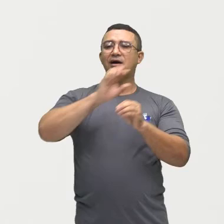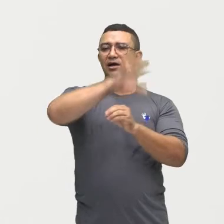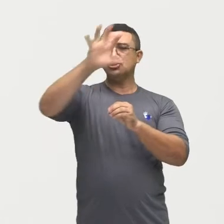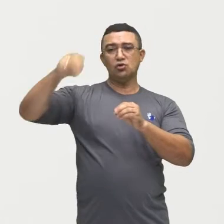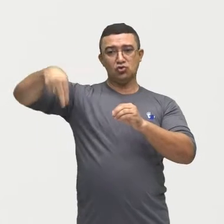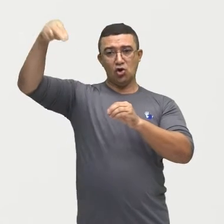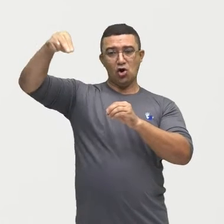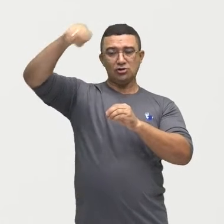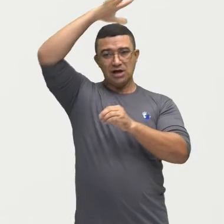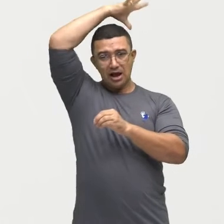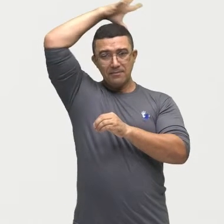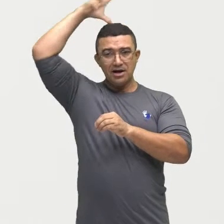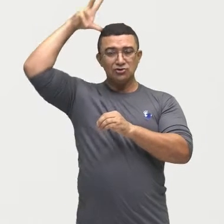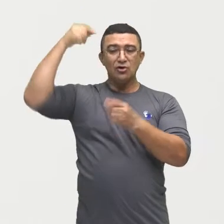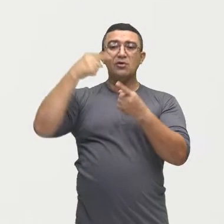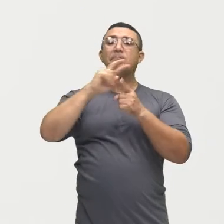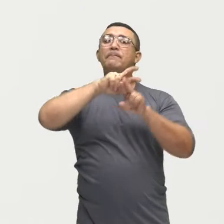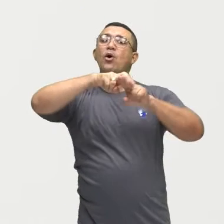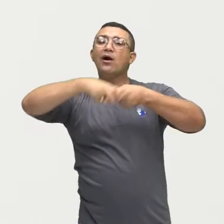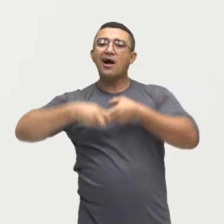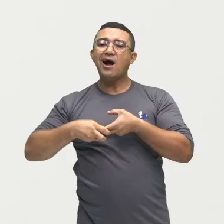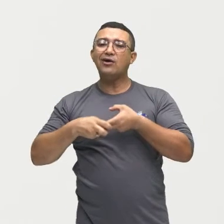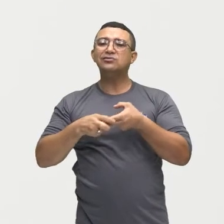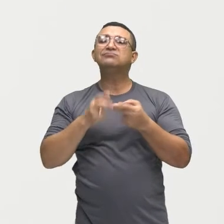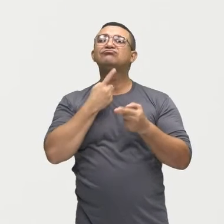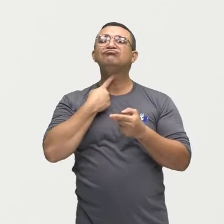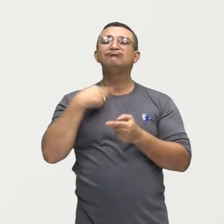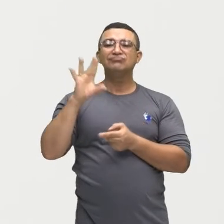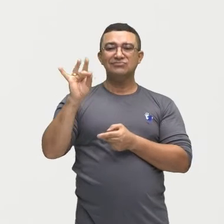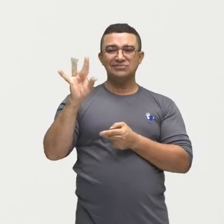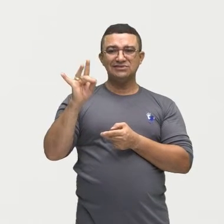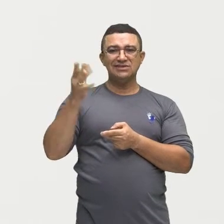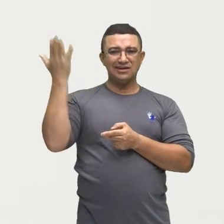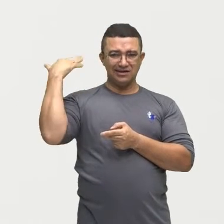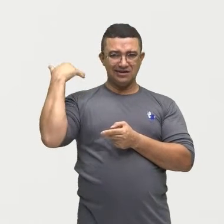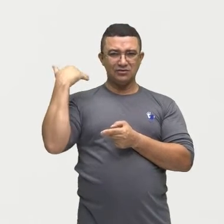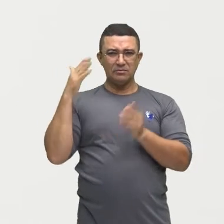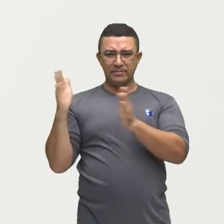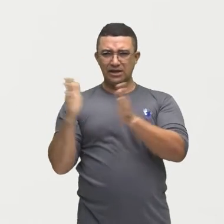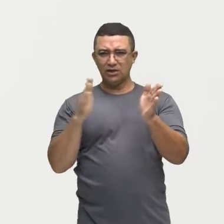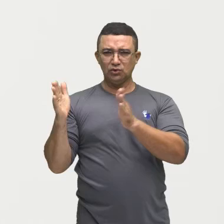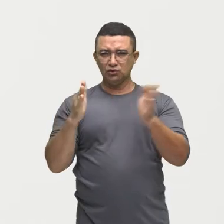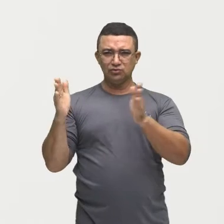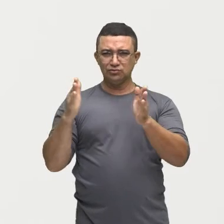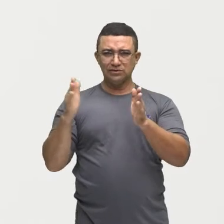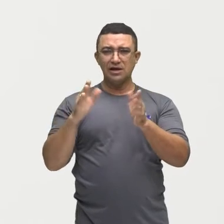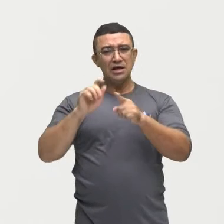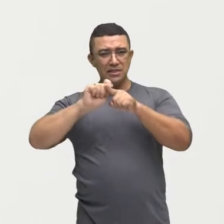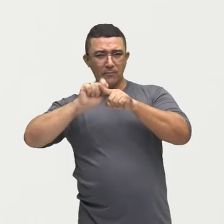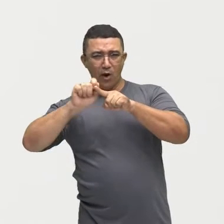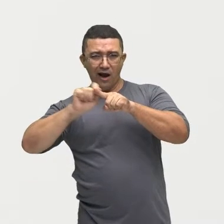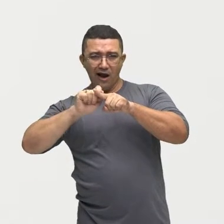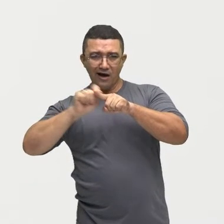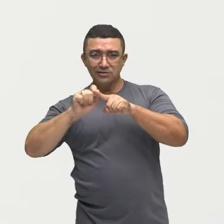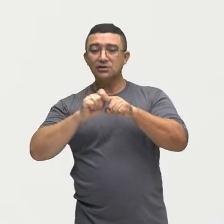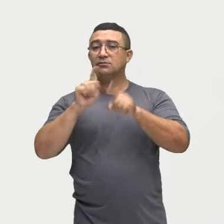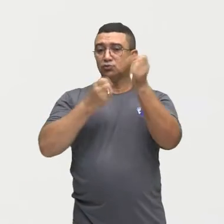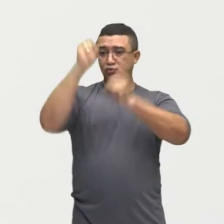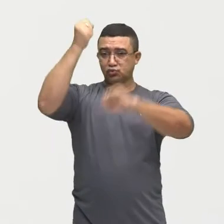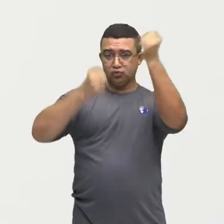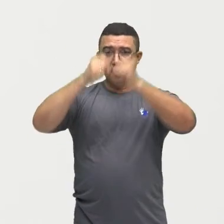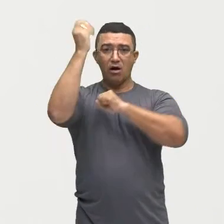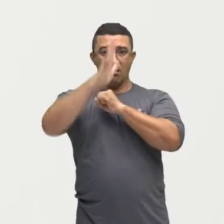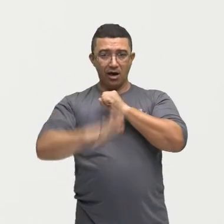ali da seca do Nordeste no período do ciclo da borracha. Aí nós temos a industrialização do Brasil, que